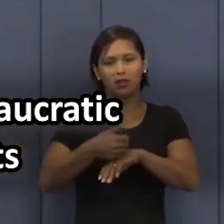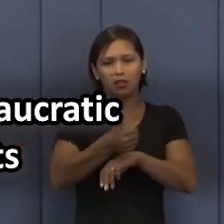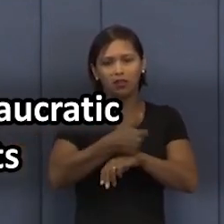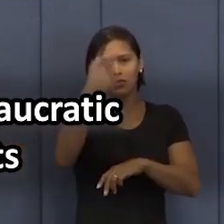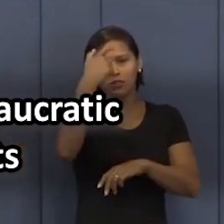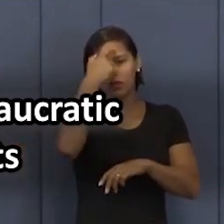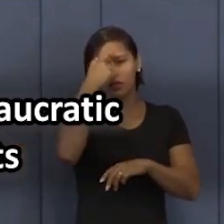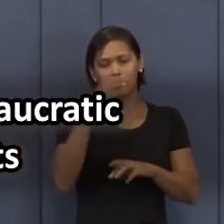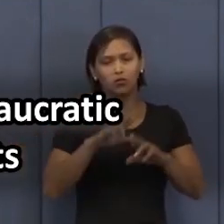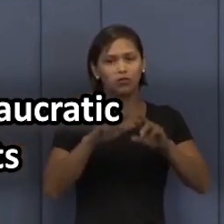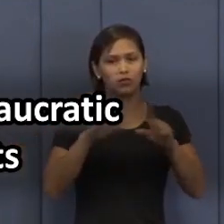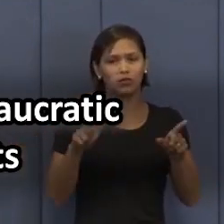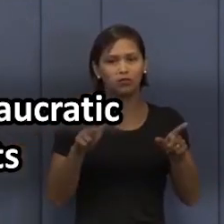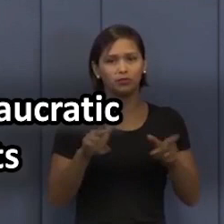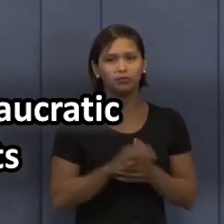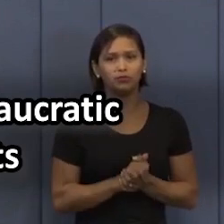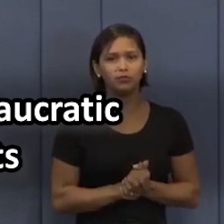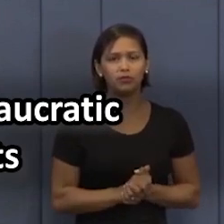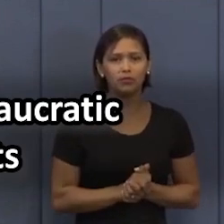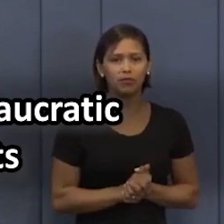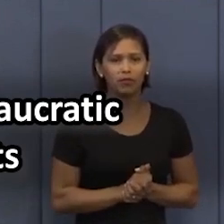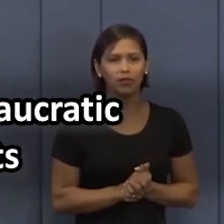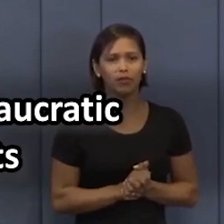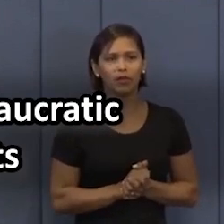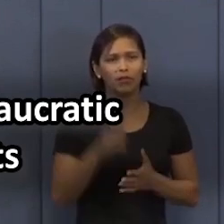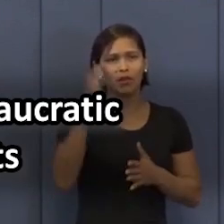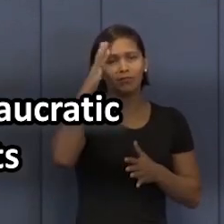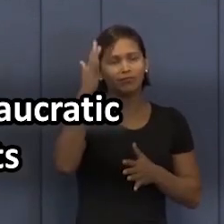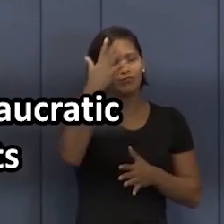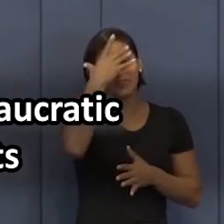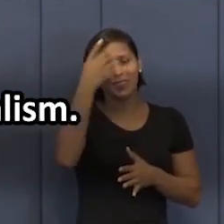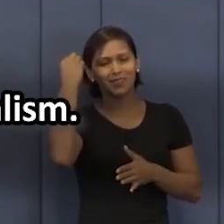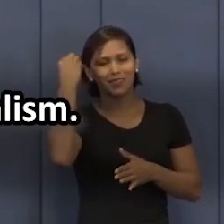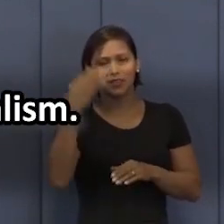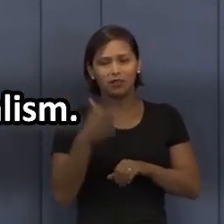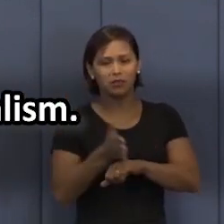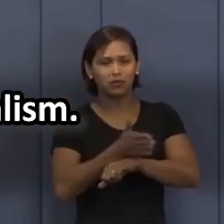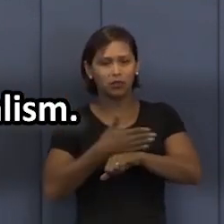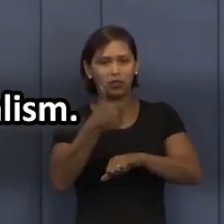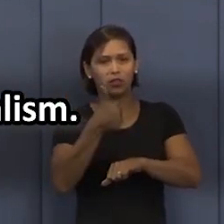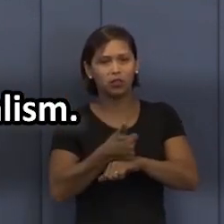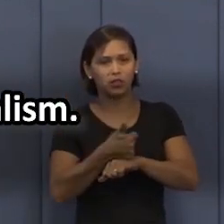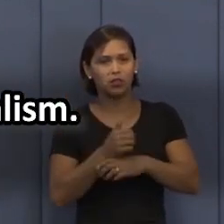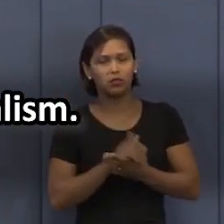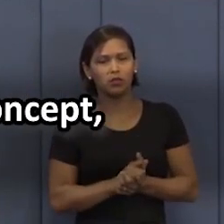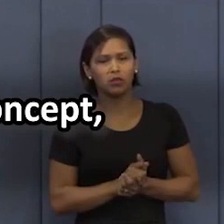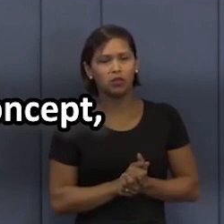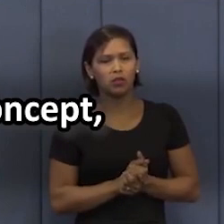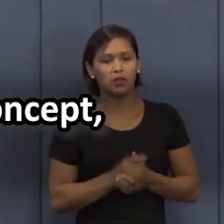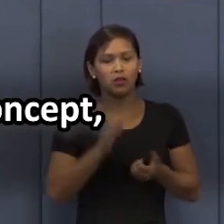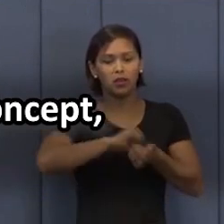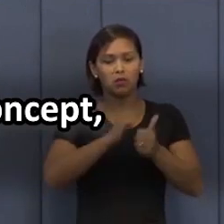administração de vários elementos, em relação ao conceito de nação ou nacionalismo, que